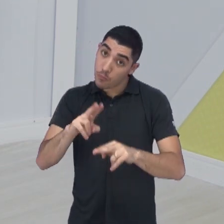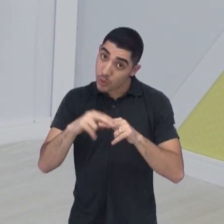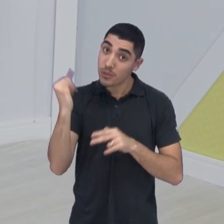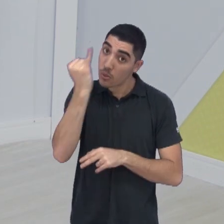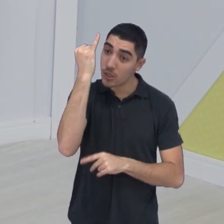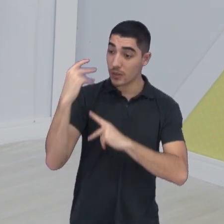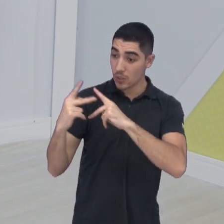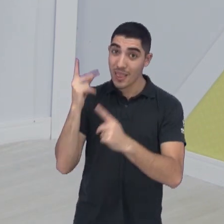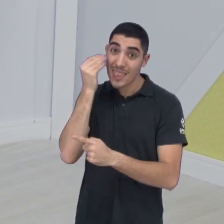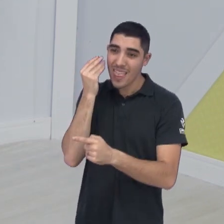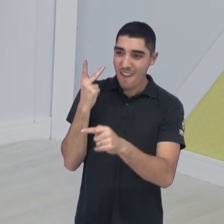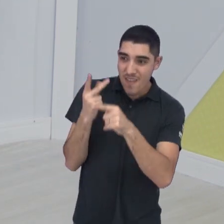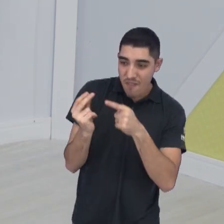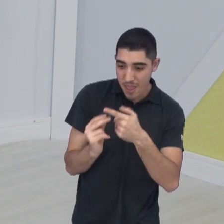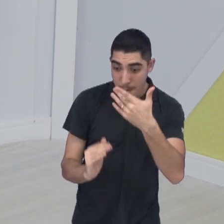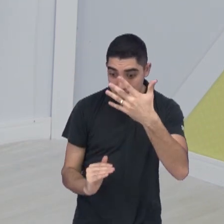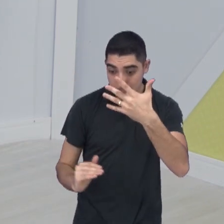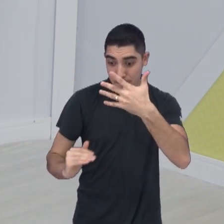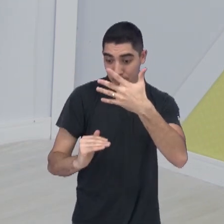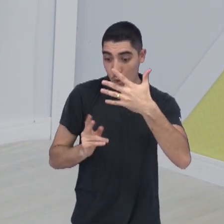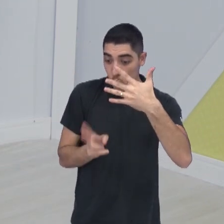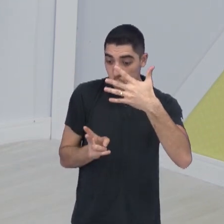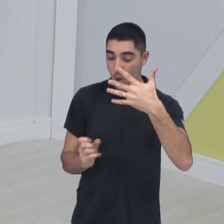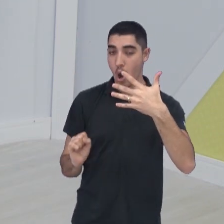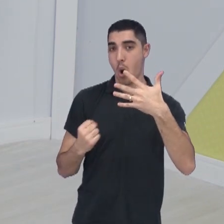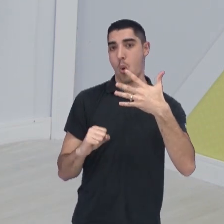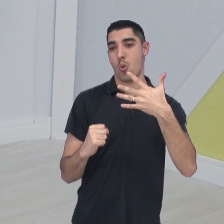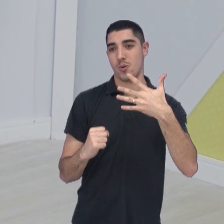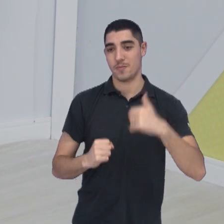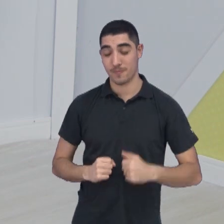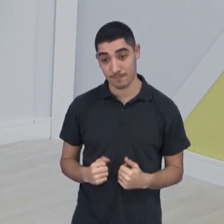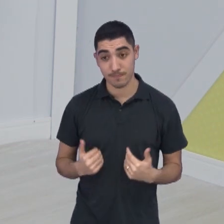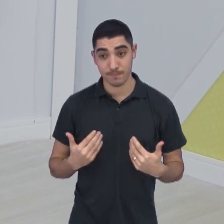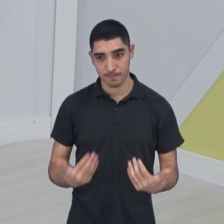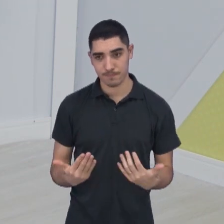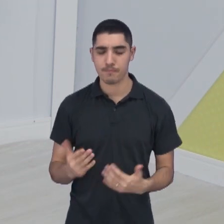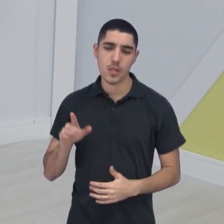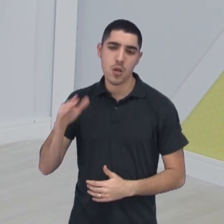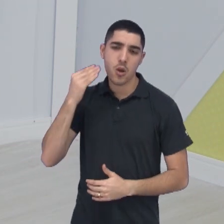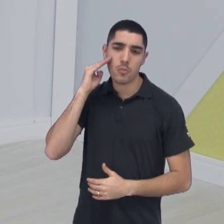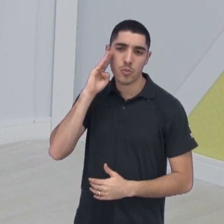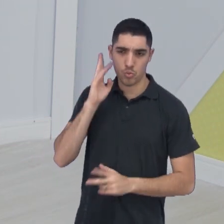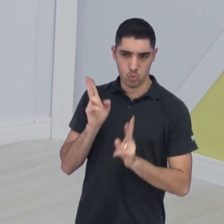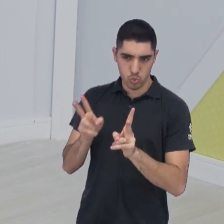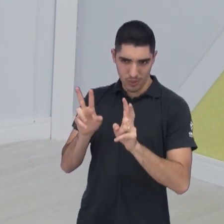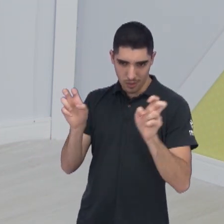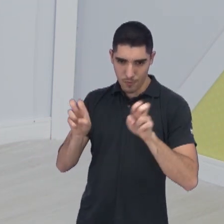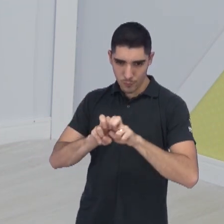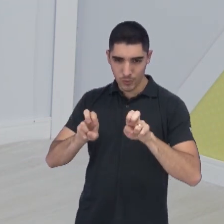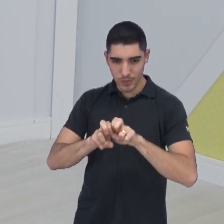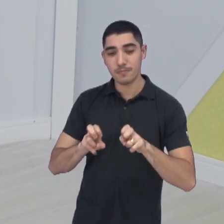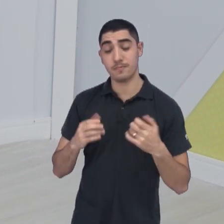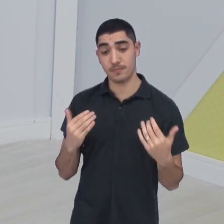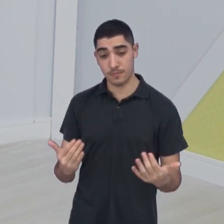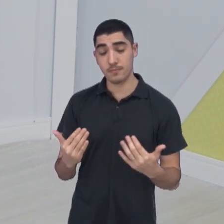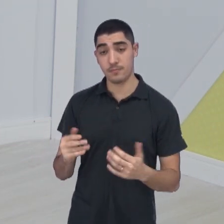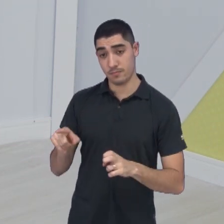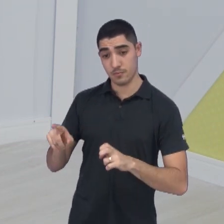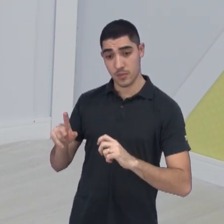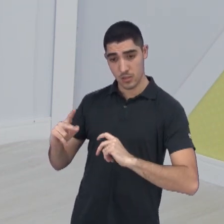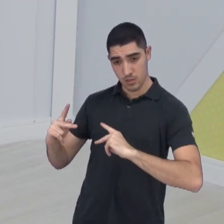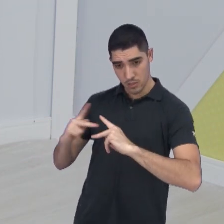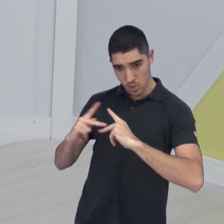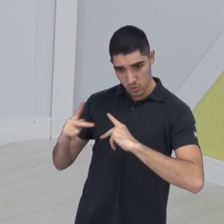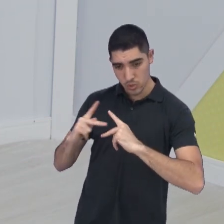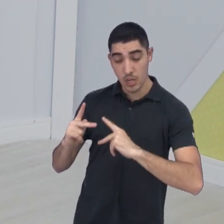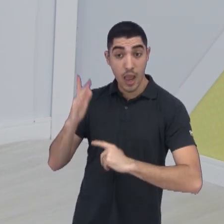próximos jogos e tentar ficar entre os 8 classificados, tá certo? Brunão, ainda no assunto futsal, o time do São José